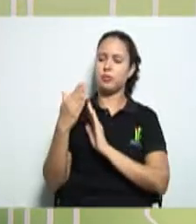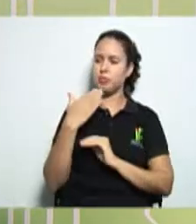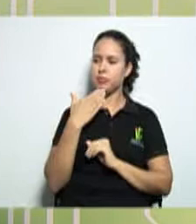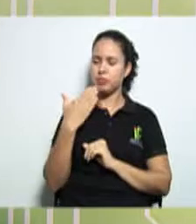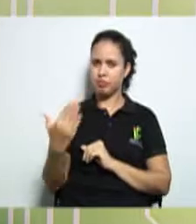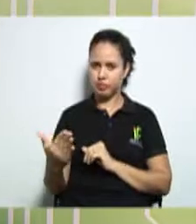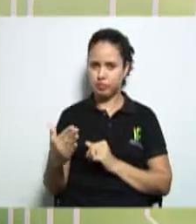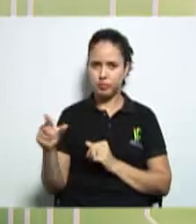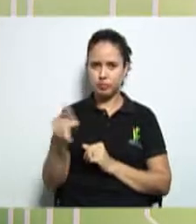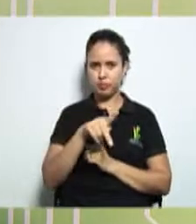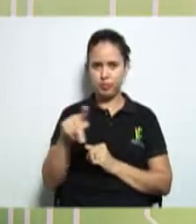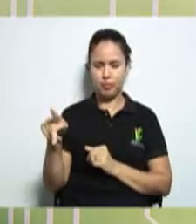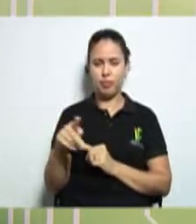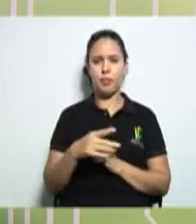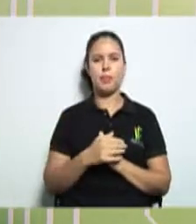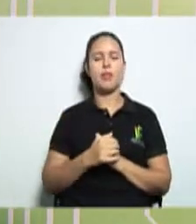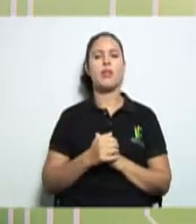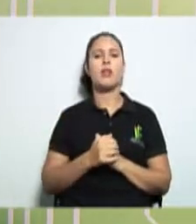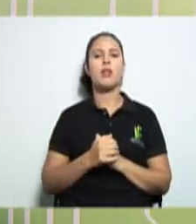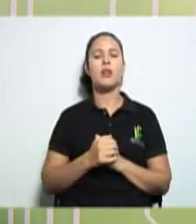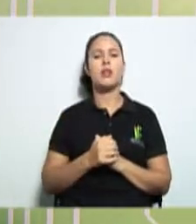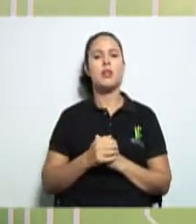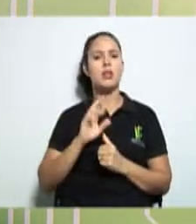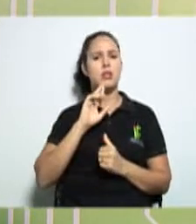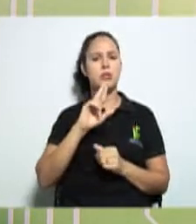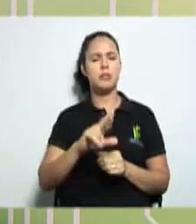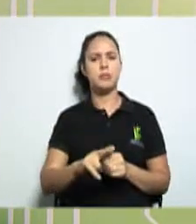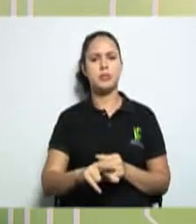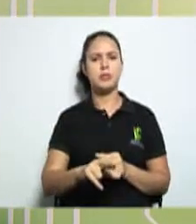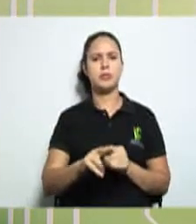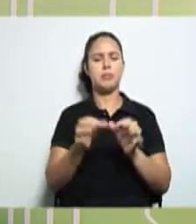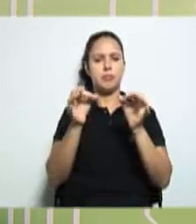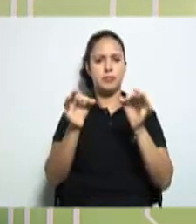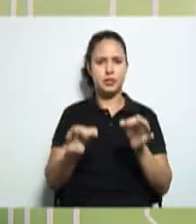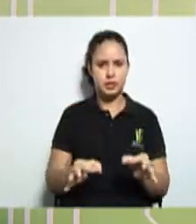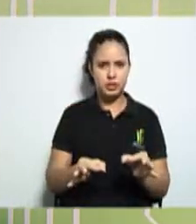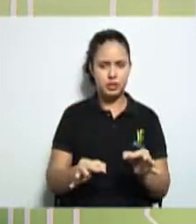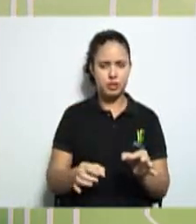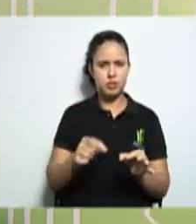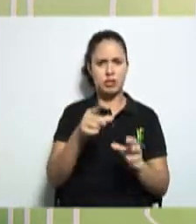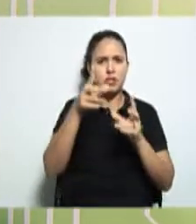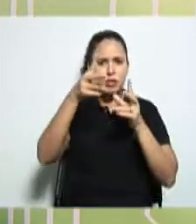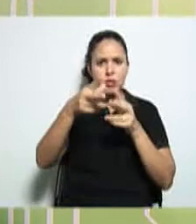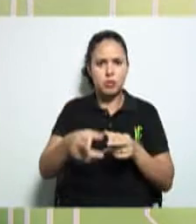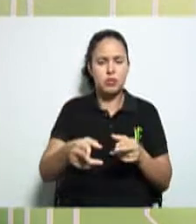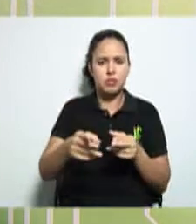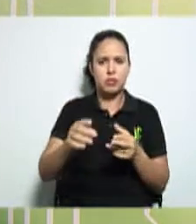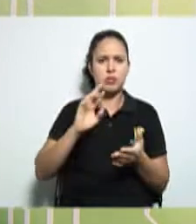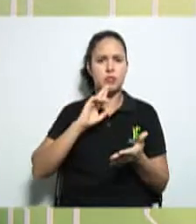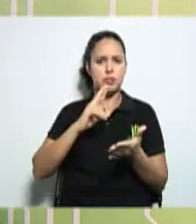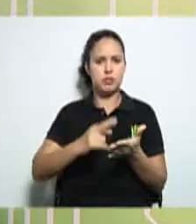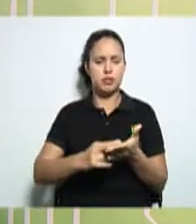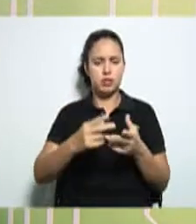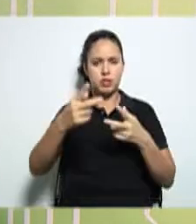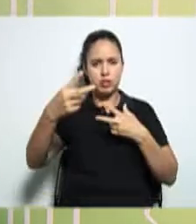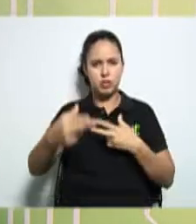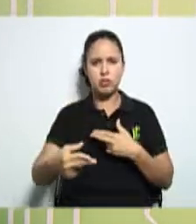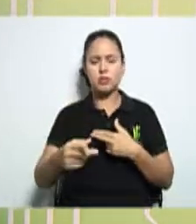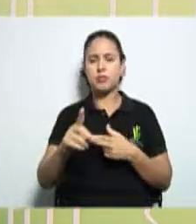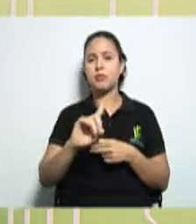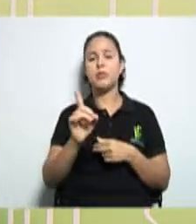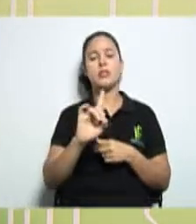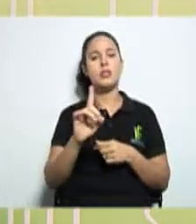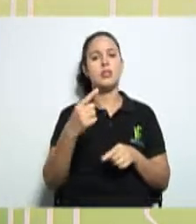mais completo possível. Por quê? Mas a gente não quer que vocês respondam igual está aqui nas nossas sugestões de